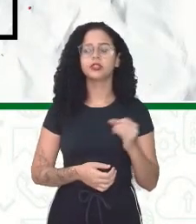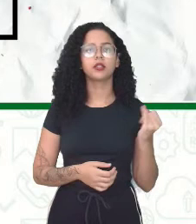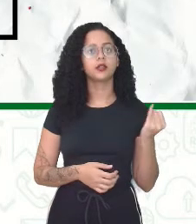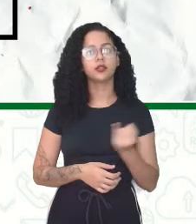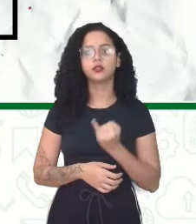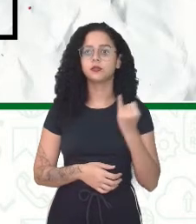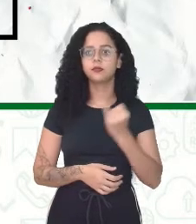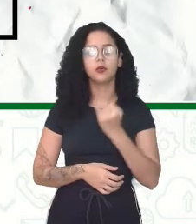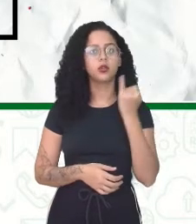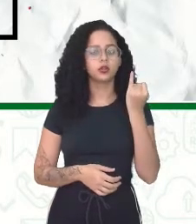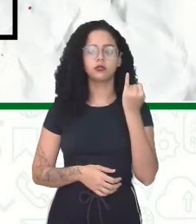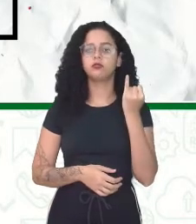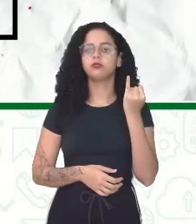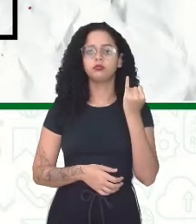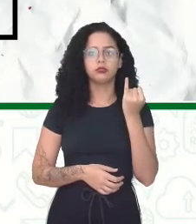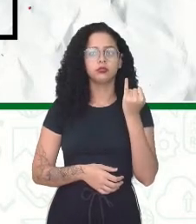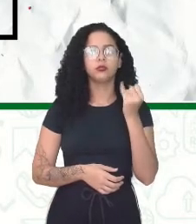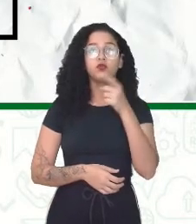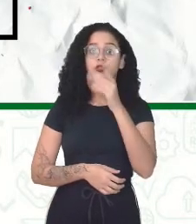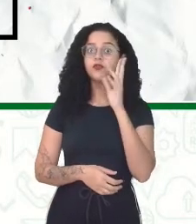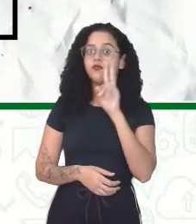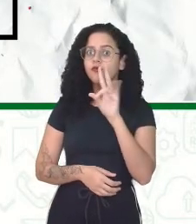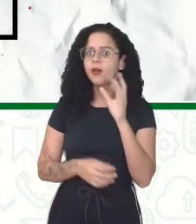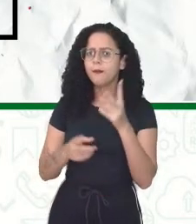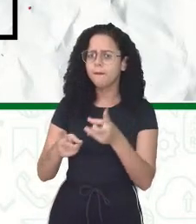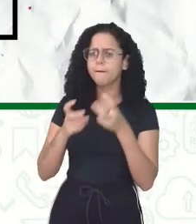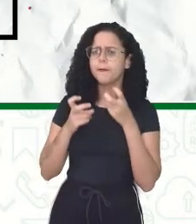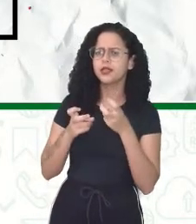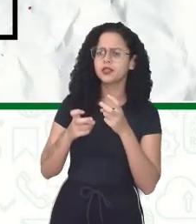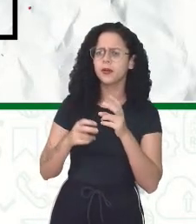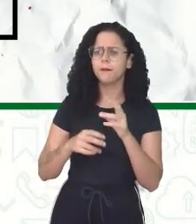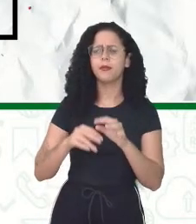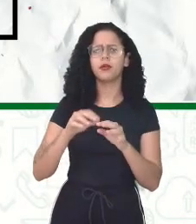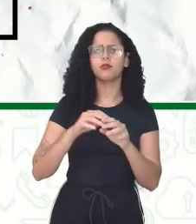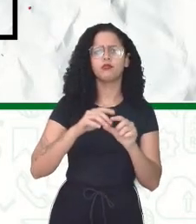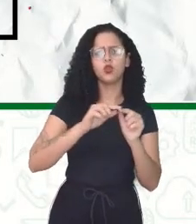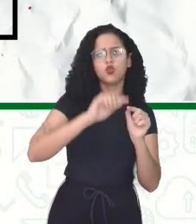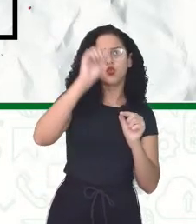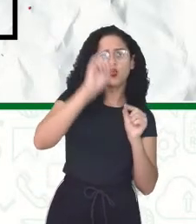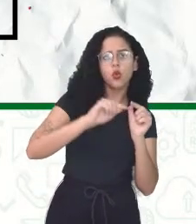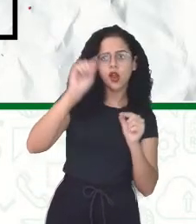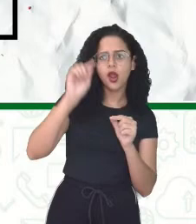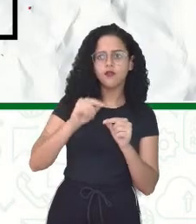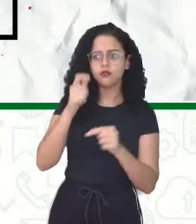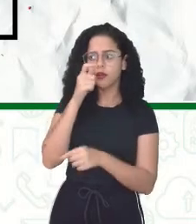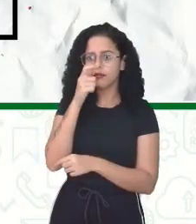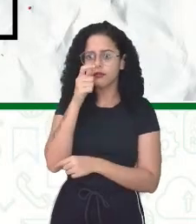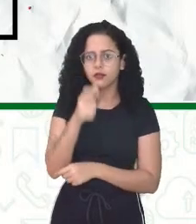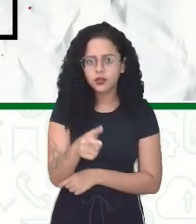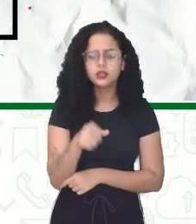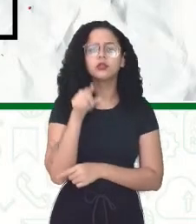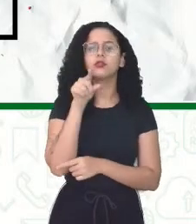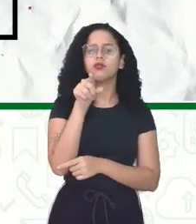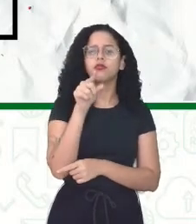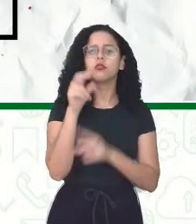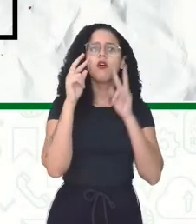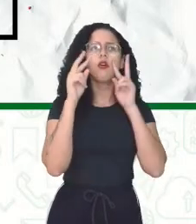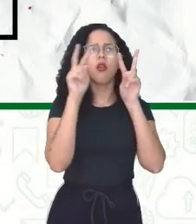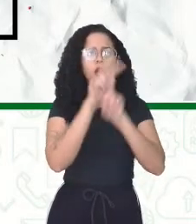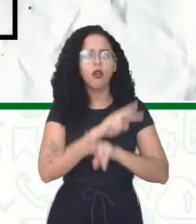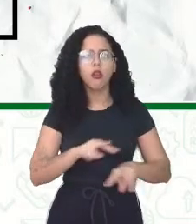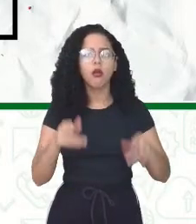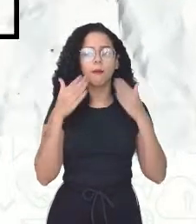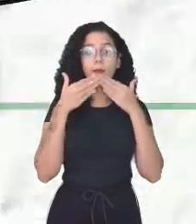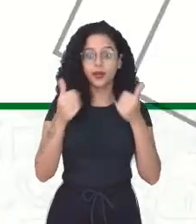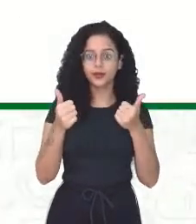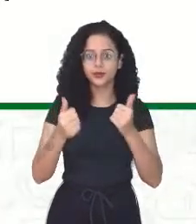essencial. Você vai ver que isso no gráfico, como fica interessante para você visualizar.